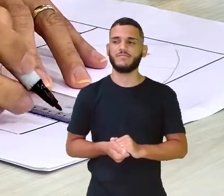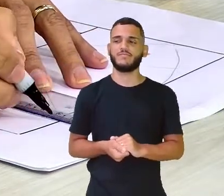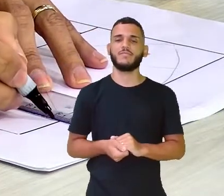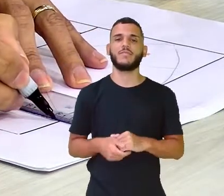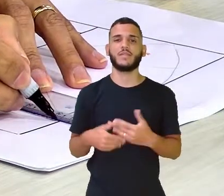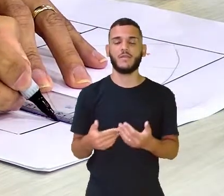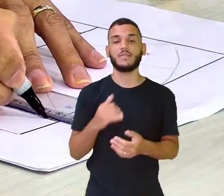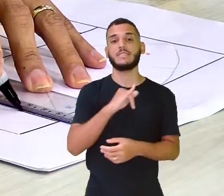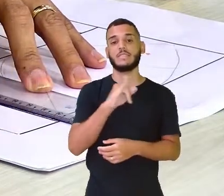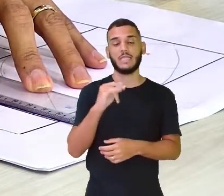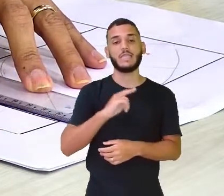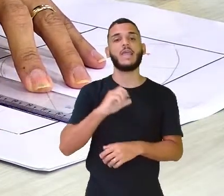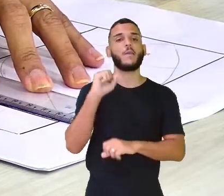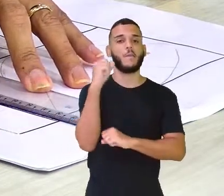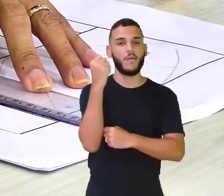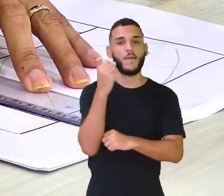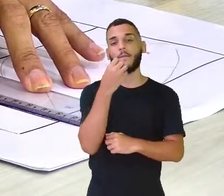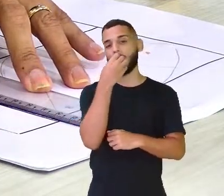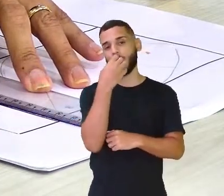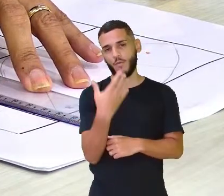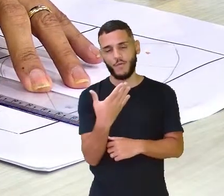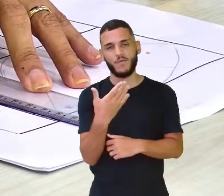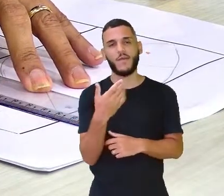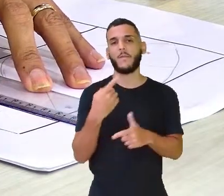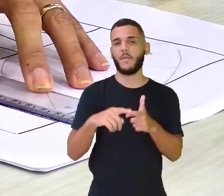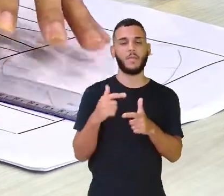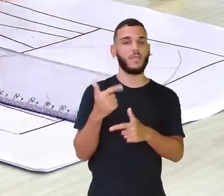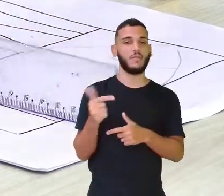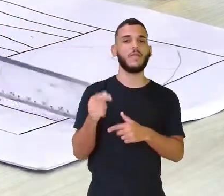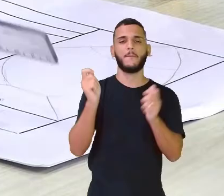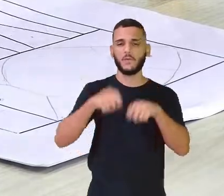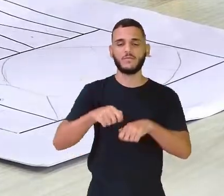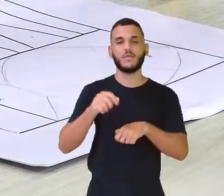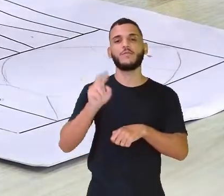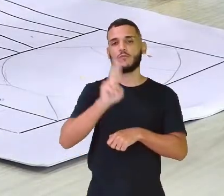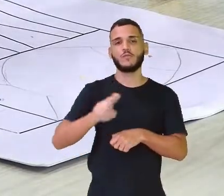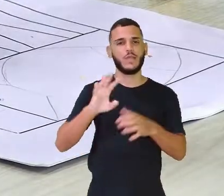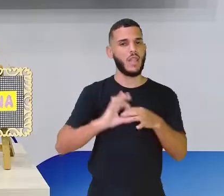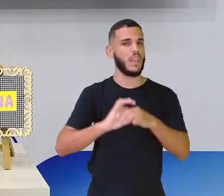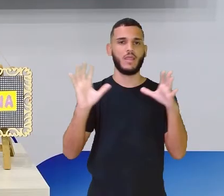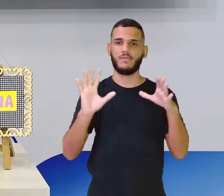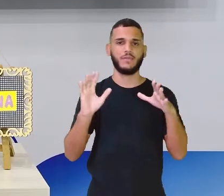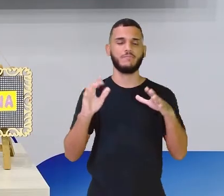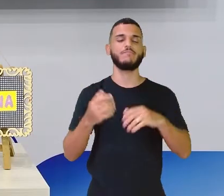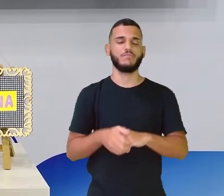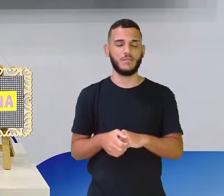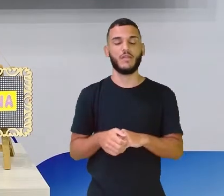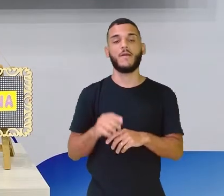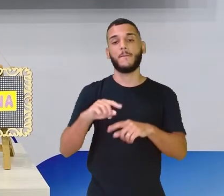Quem tiver coordenação boa e não tem problema, pode também fazer, não tem problema nenhum, tá? Mas a régua ela ajuda um